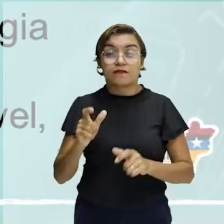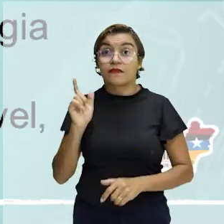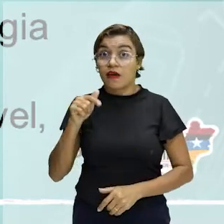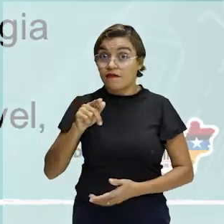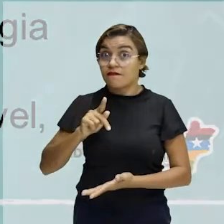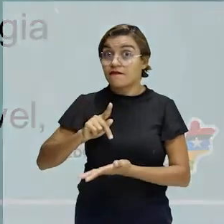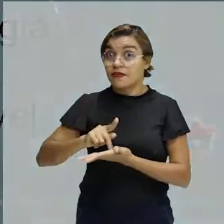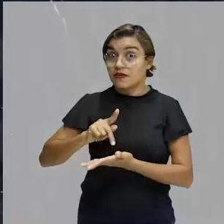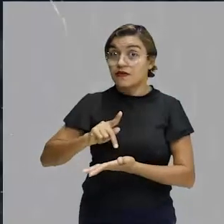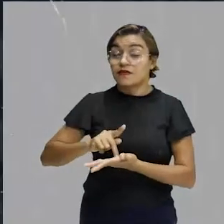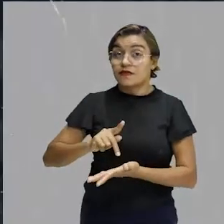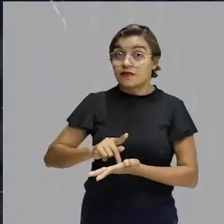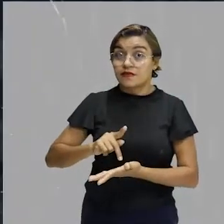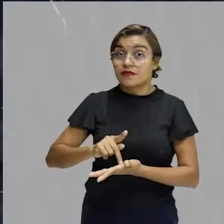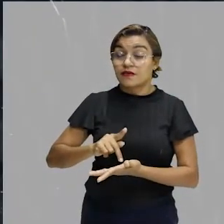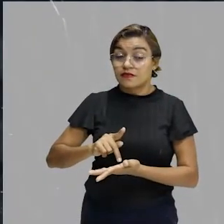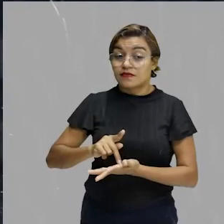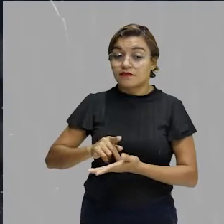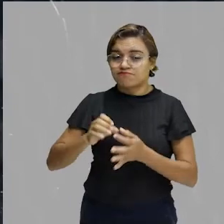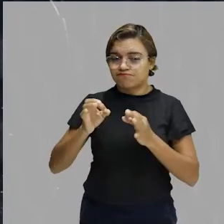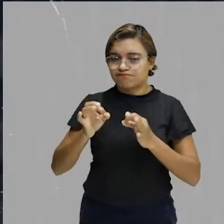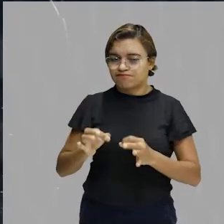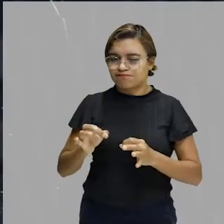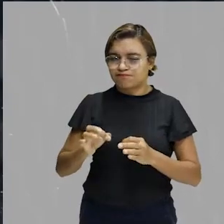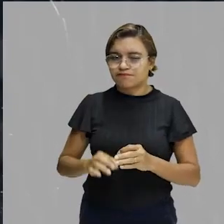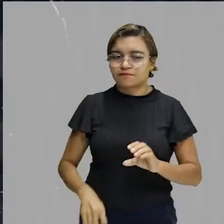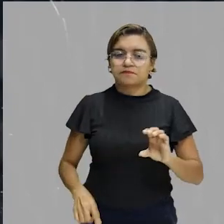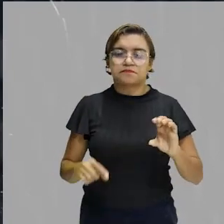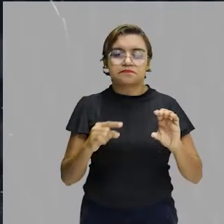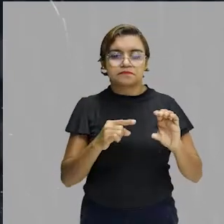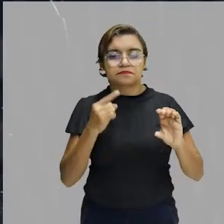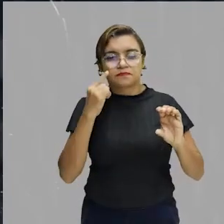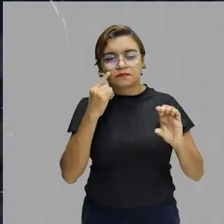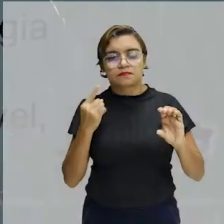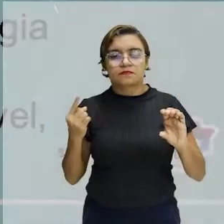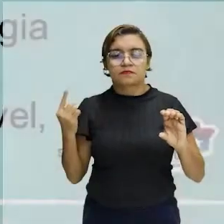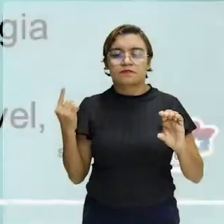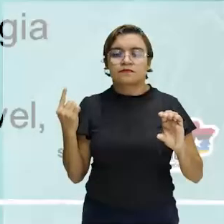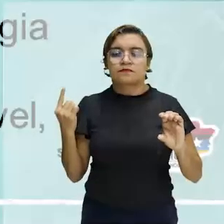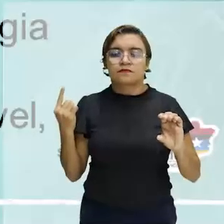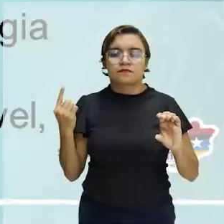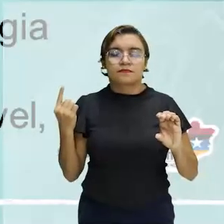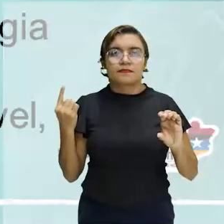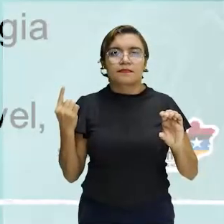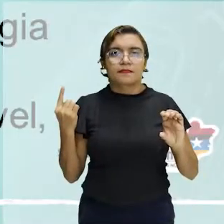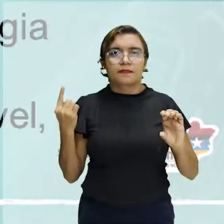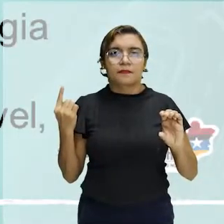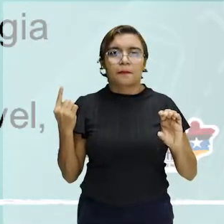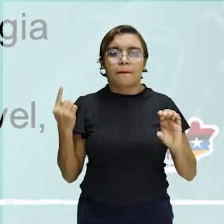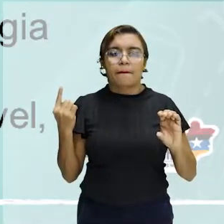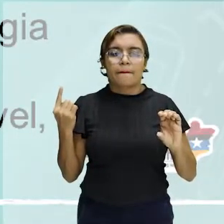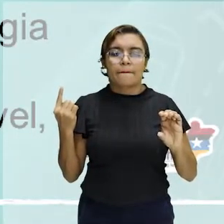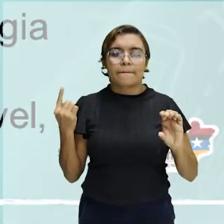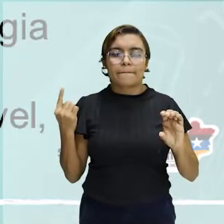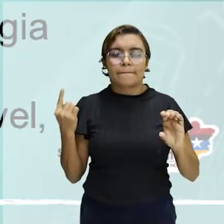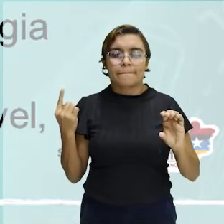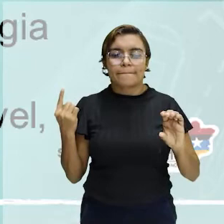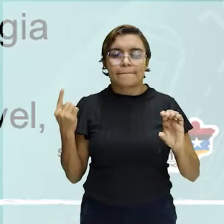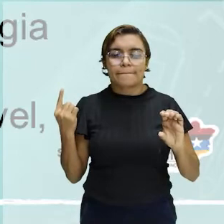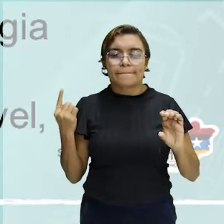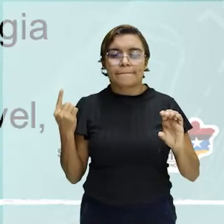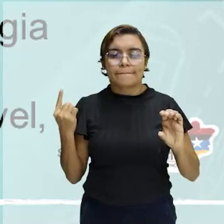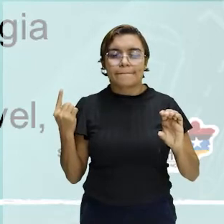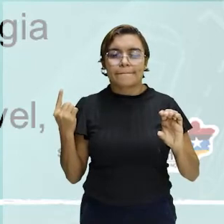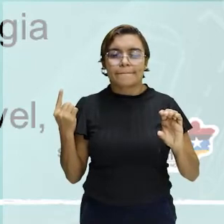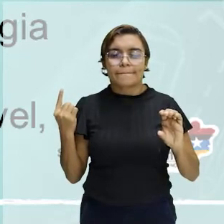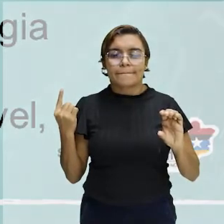verdadeiro, né, galera? Letra C. É uma desvantagem a expansão da construção de